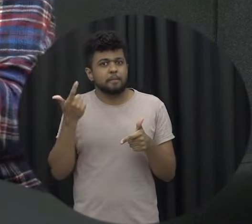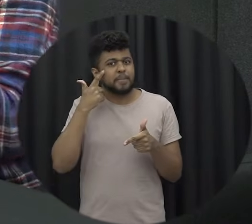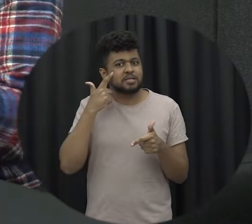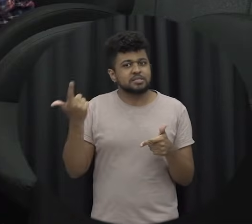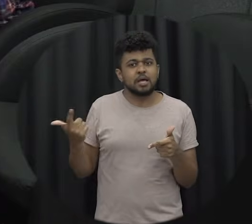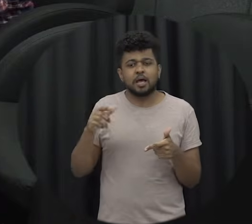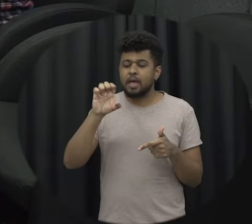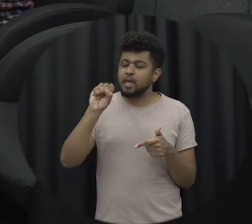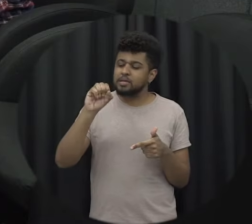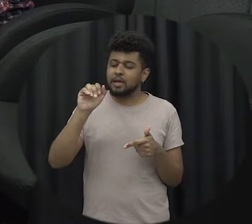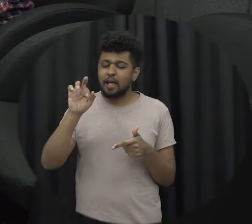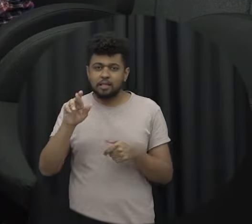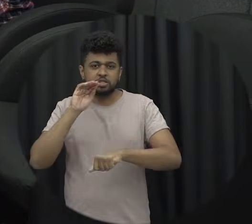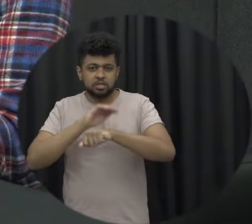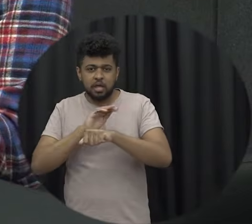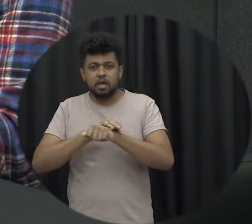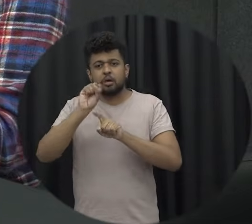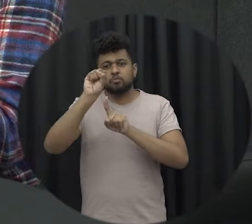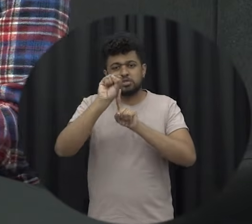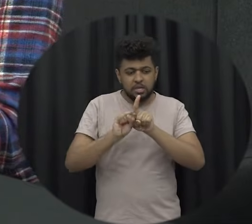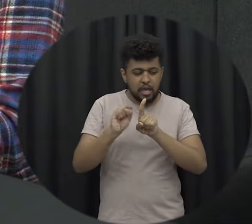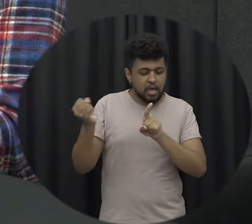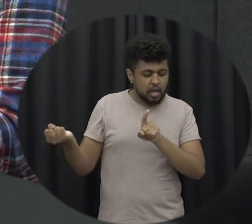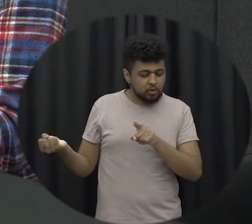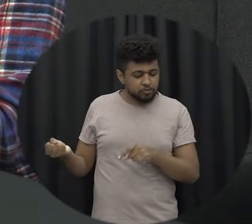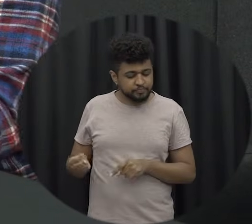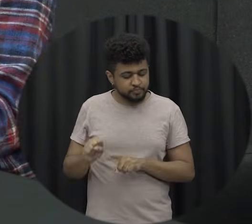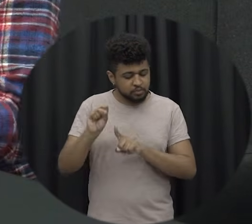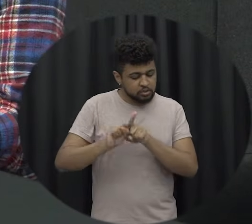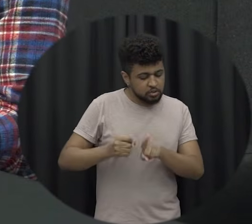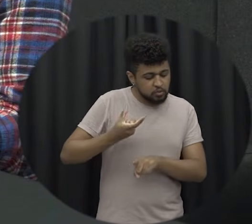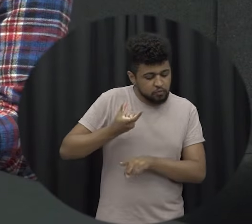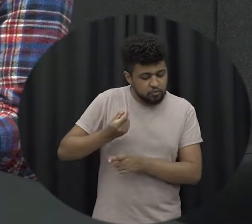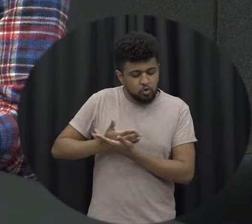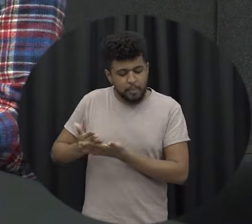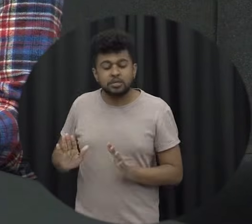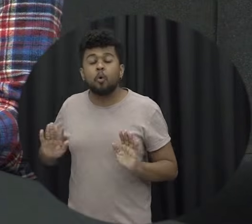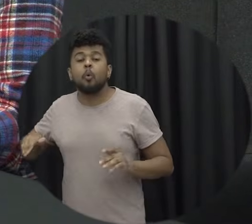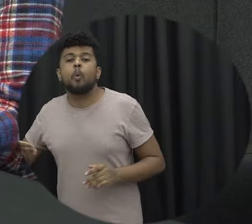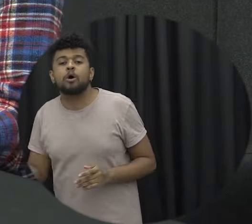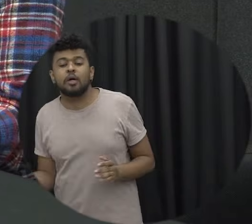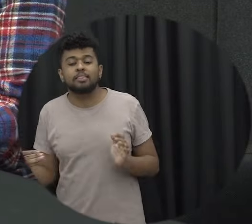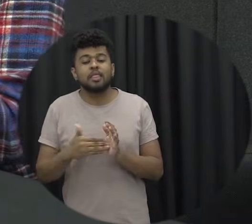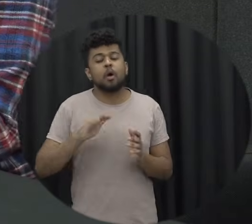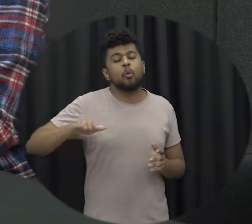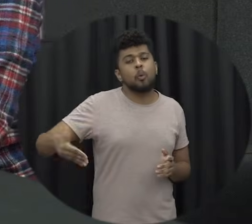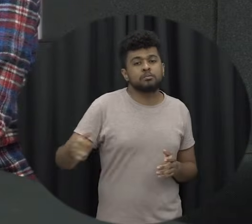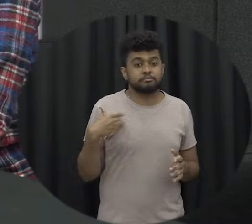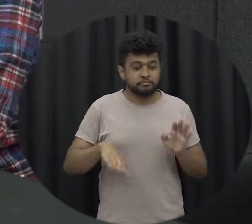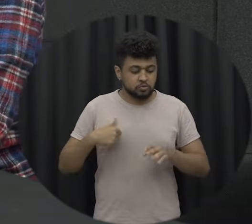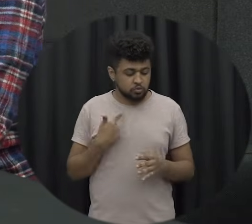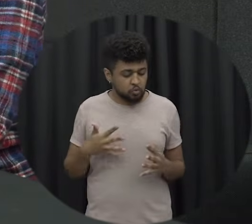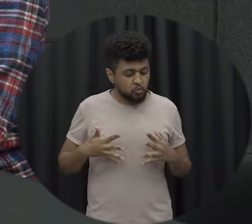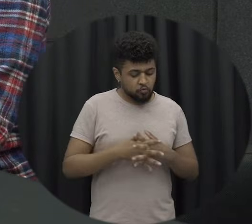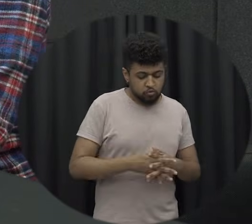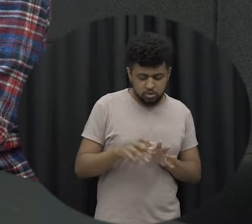de tempo, séculos, né? O século XX começa quando? Vai até quando? A gente muitas vezes confunde, né? O século XX começou